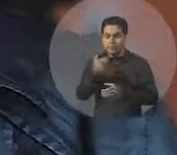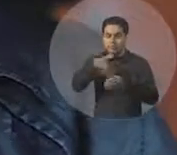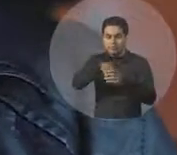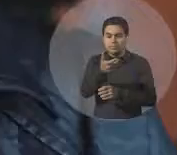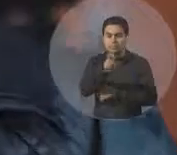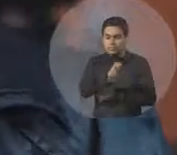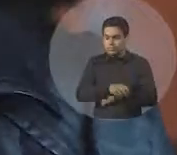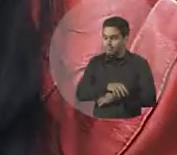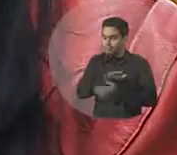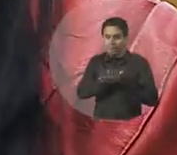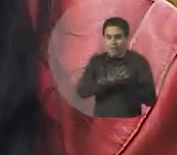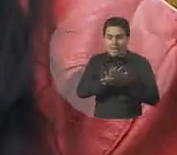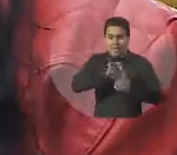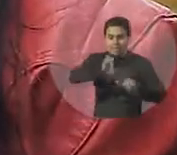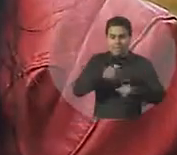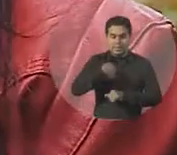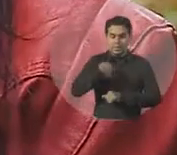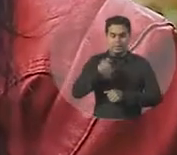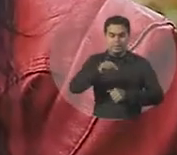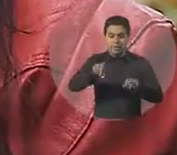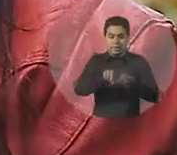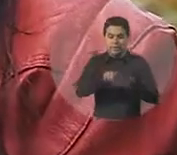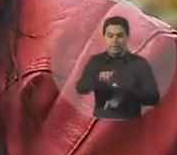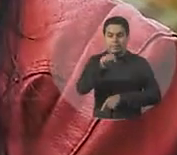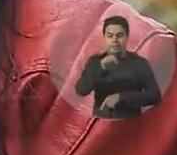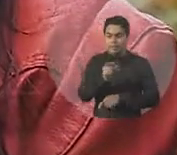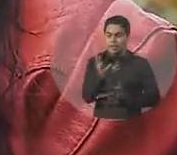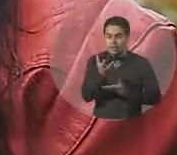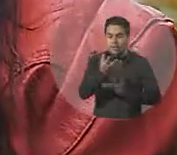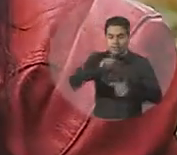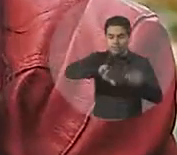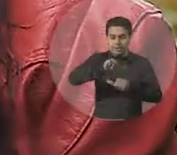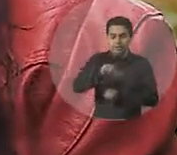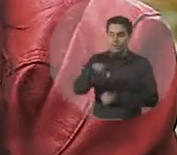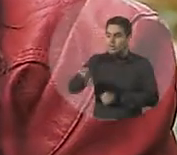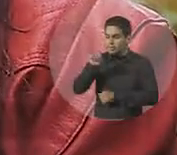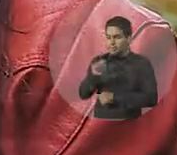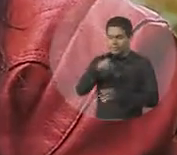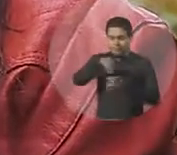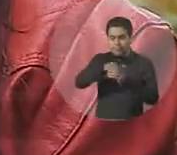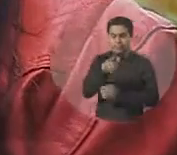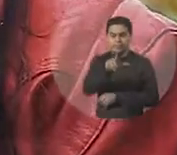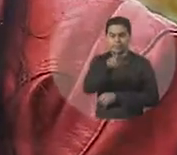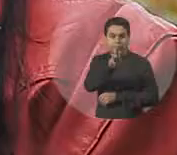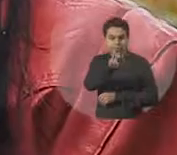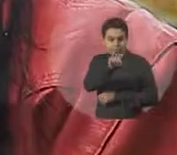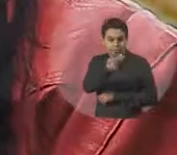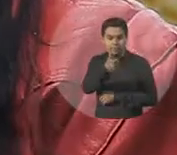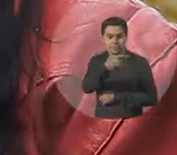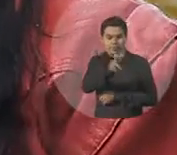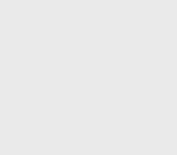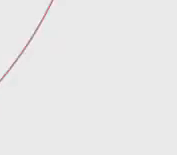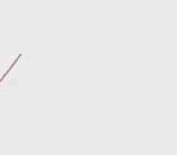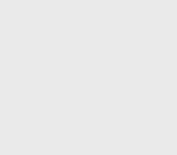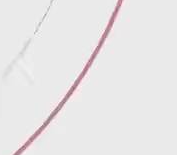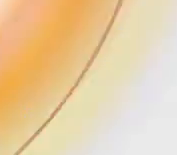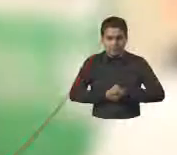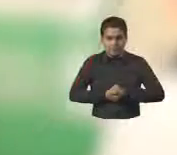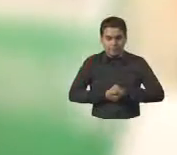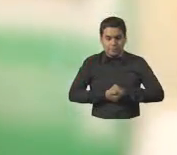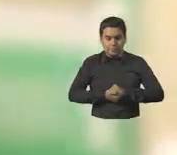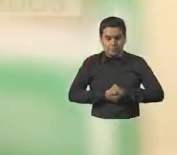Por isso eu sou 15. Nada muda se a gente não mudar. Eu quero a mudança para Dourados. Eu quero Renato Câmara.